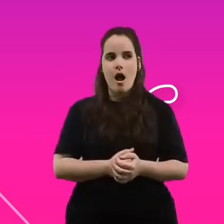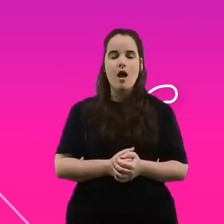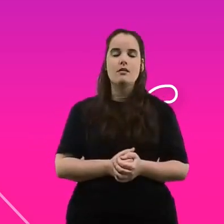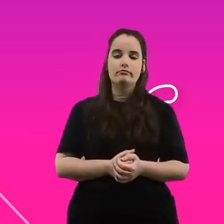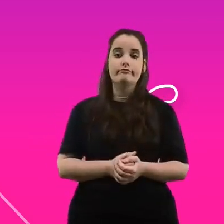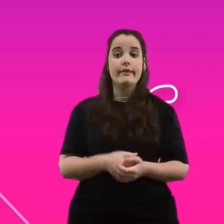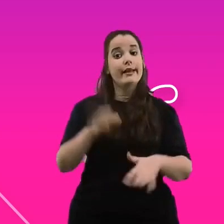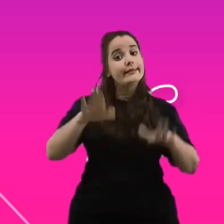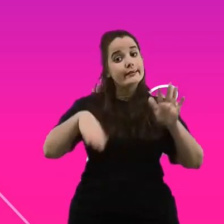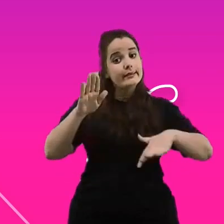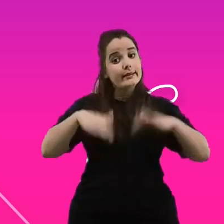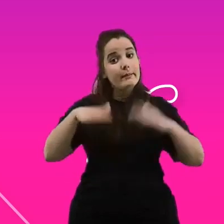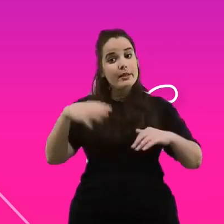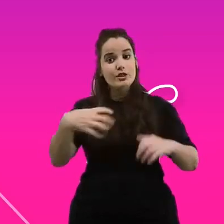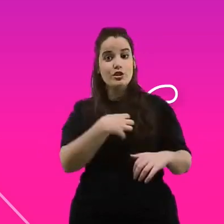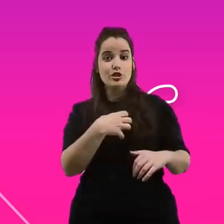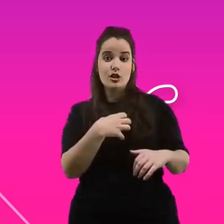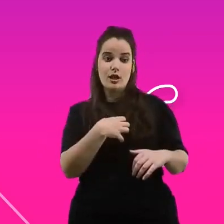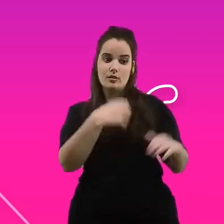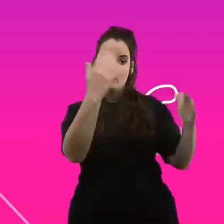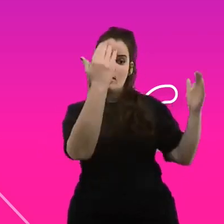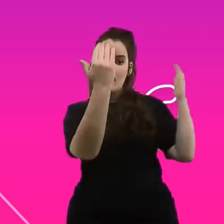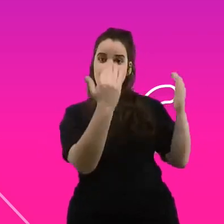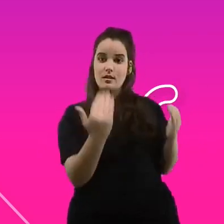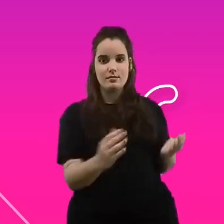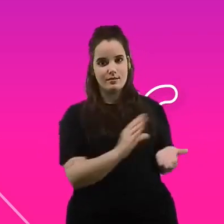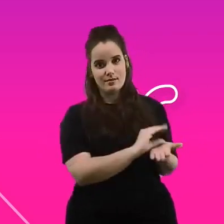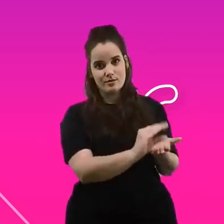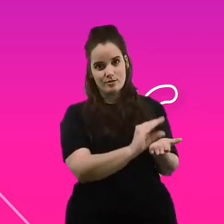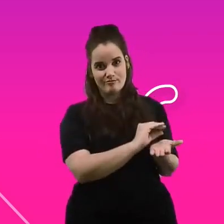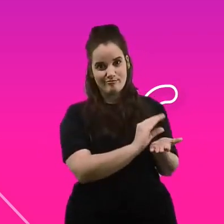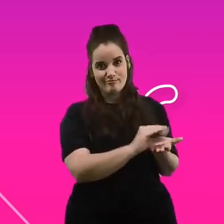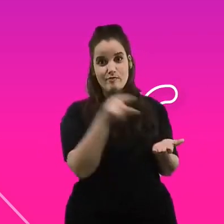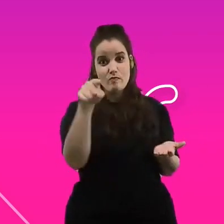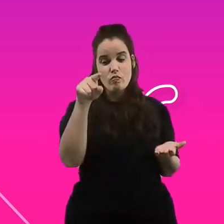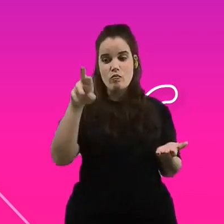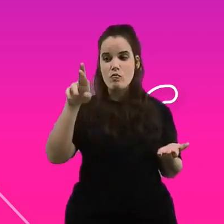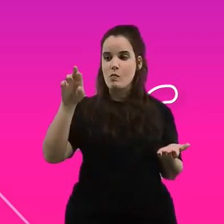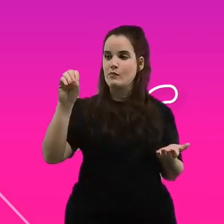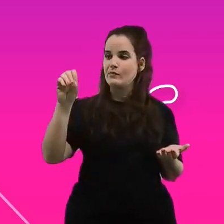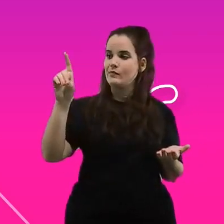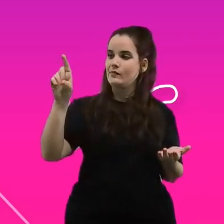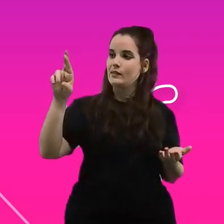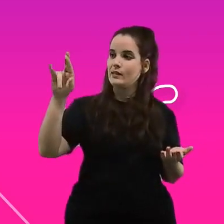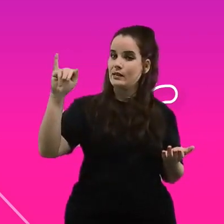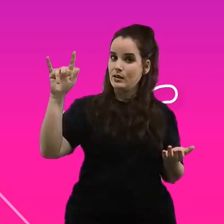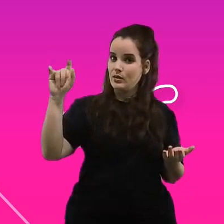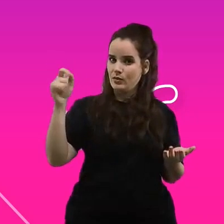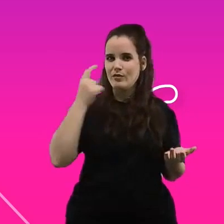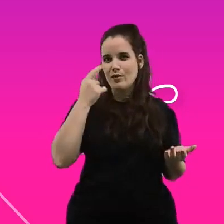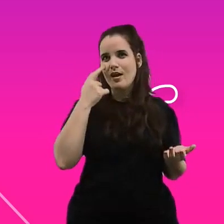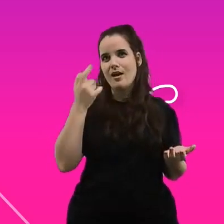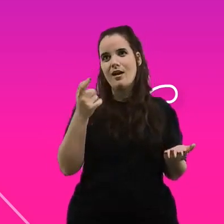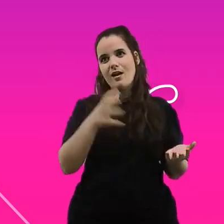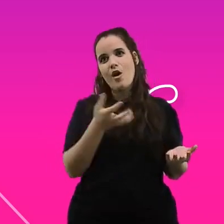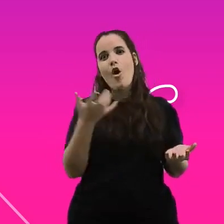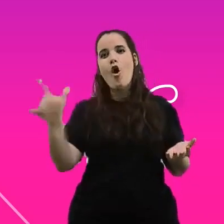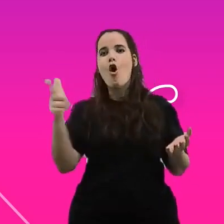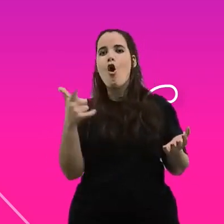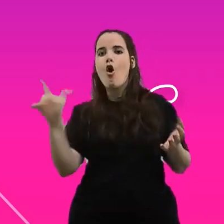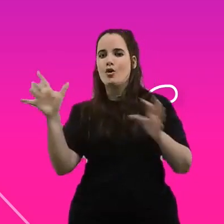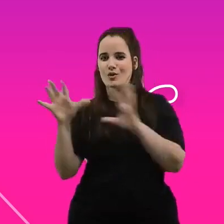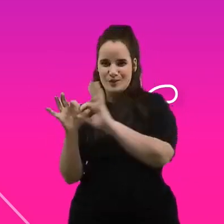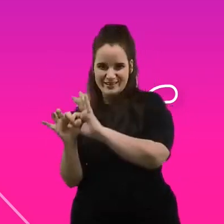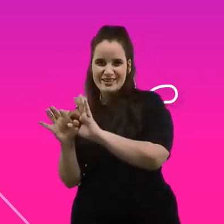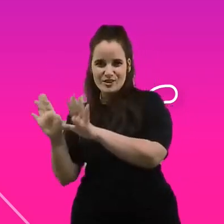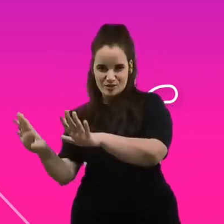são fundamentais, né? Acho que o Rodrigo dividiu um pouco de uma visualização mais amigável, mas eu queria,